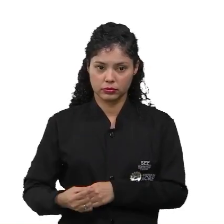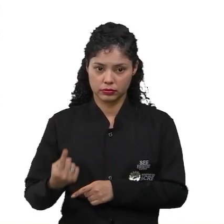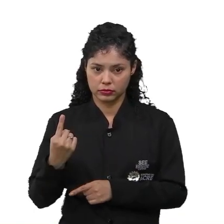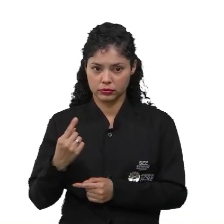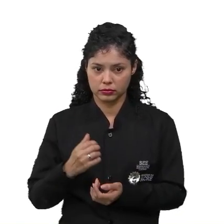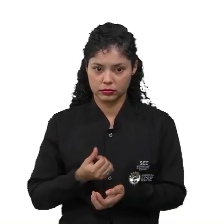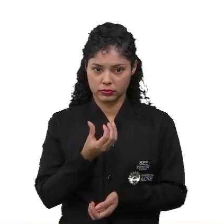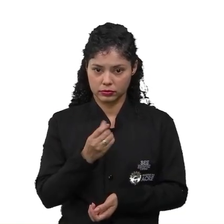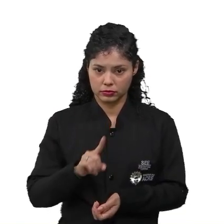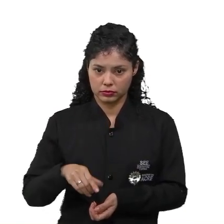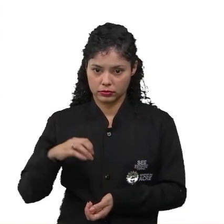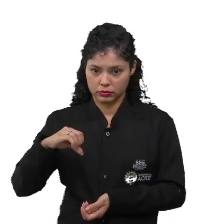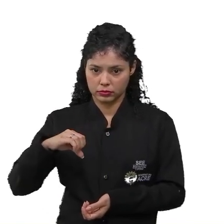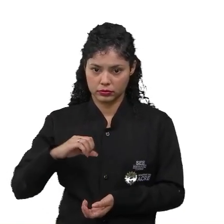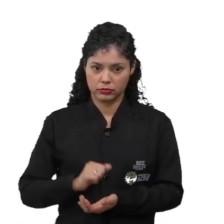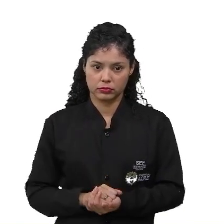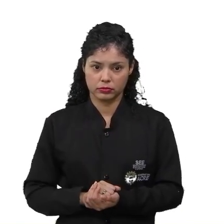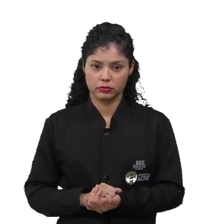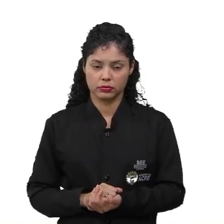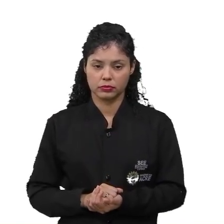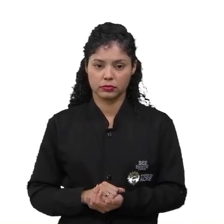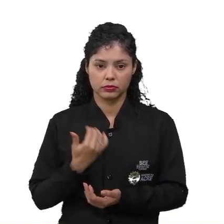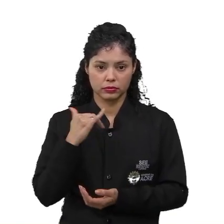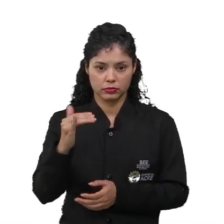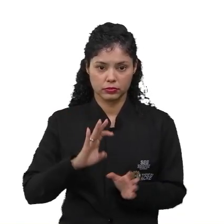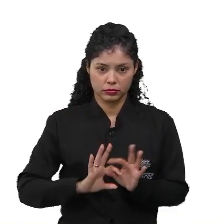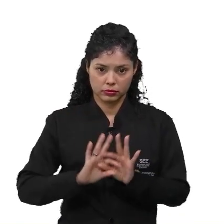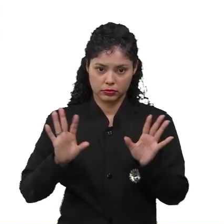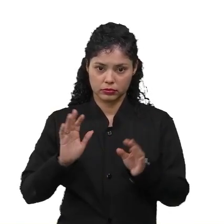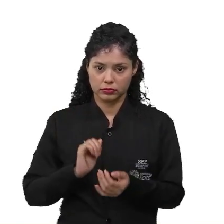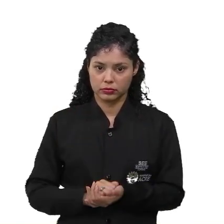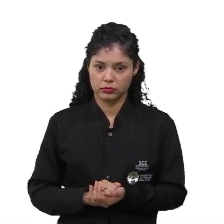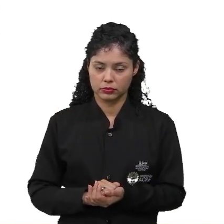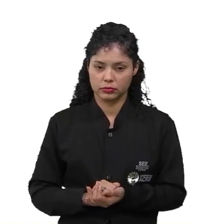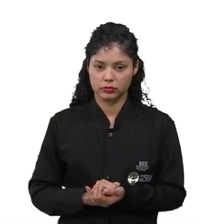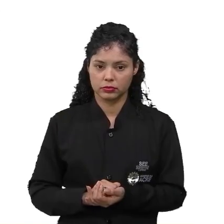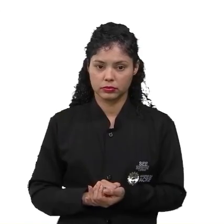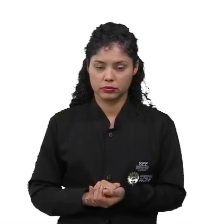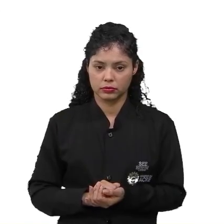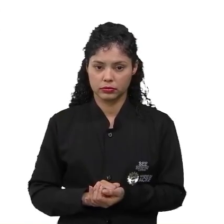magnitude 6,9 e a energia liberada por ele